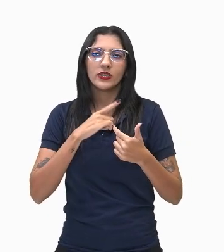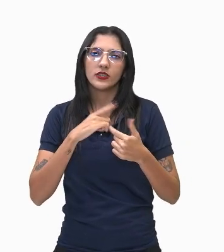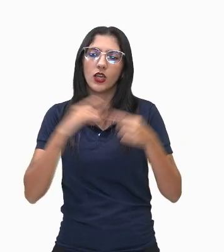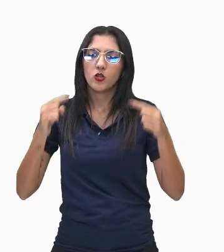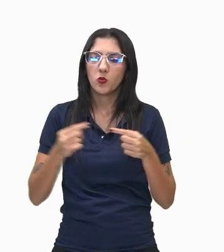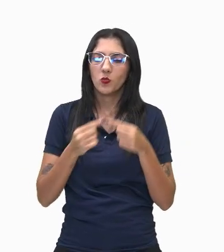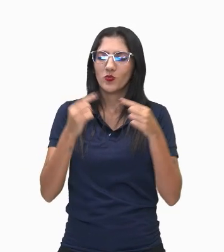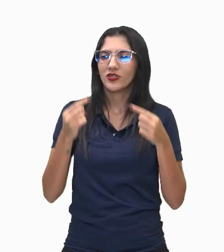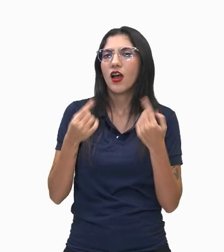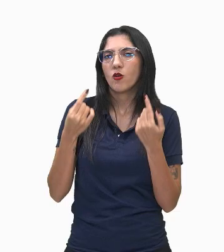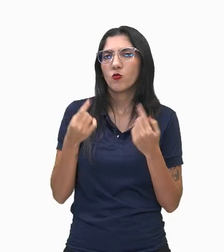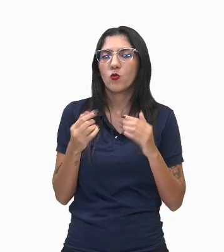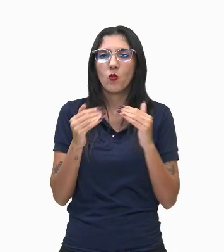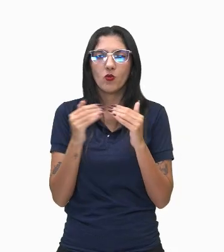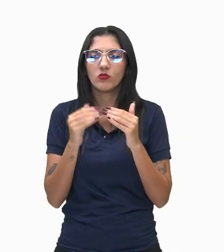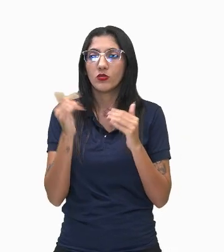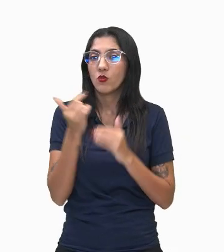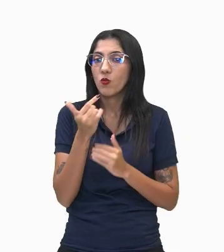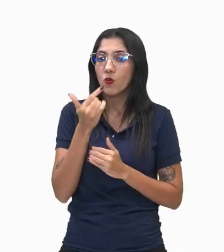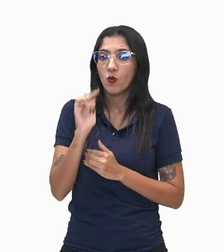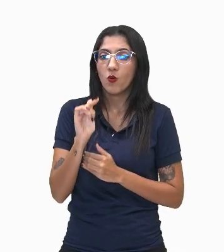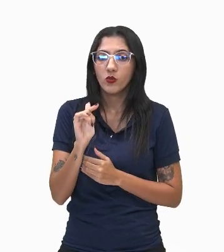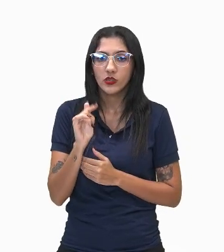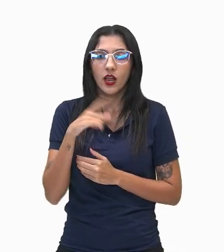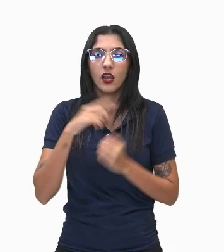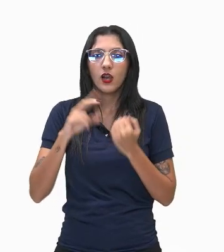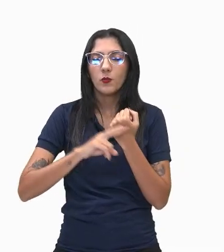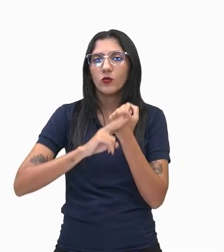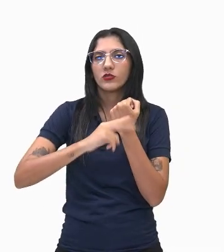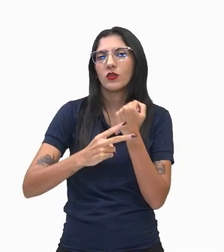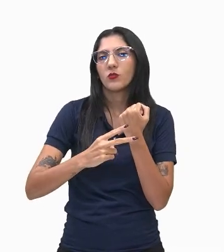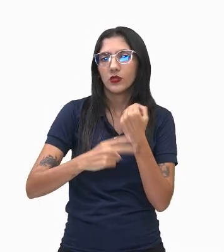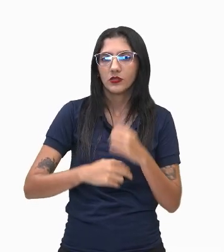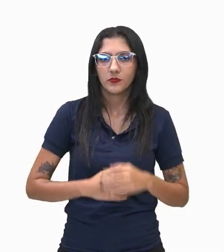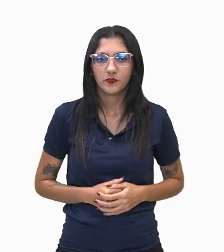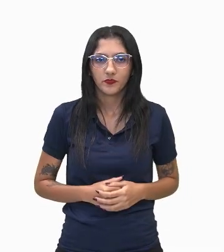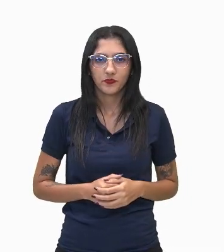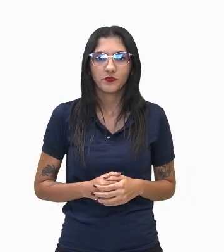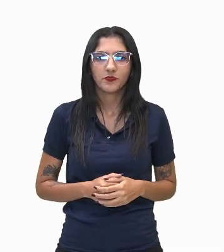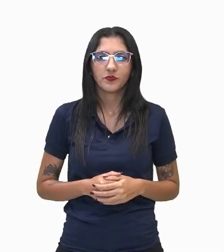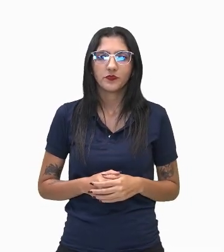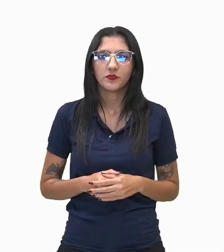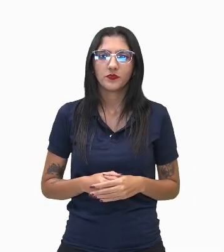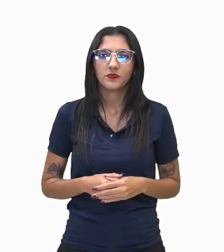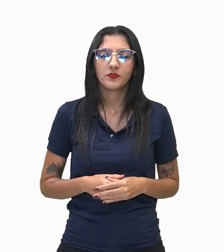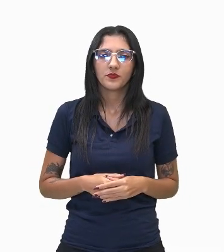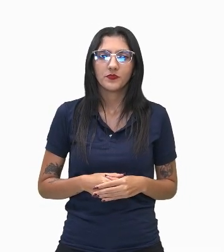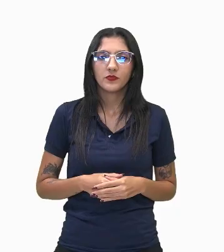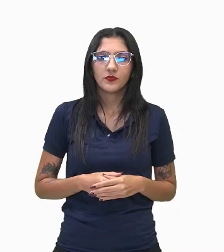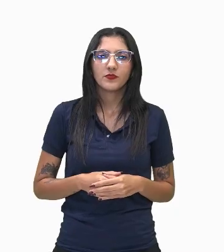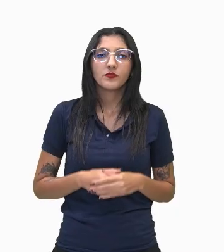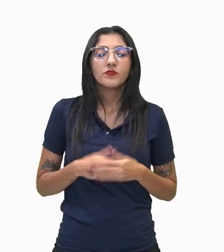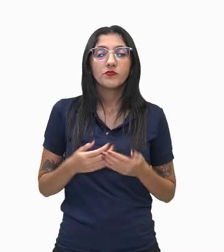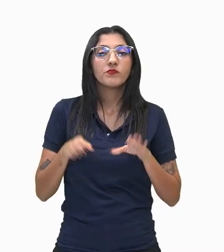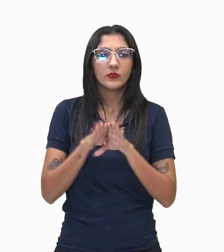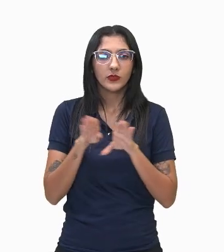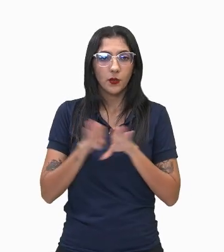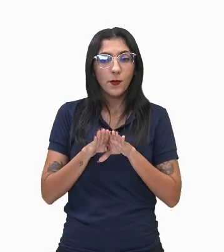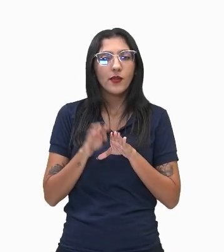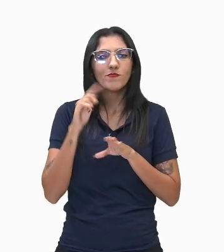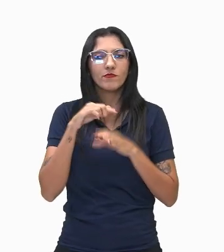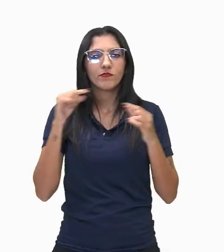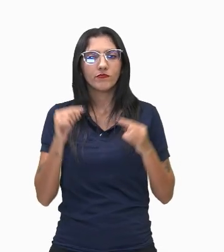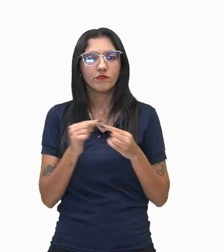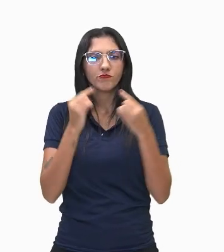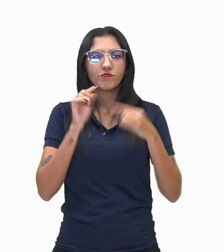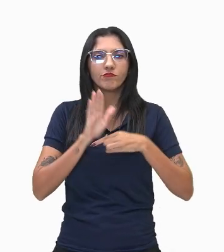condicionada a outra, que é consequente dela. Vamos ver exemplo também depois, tá? Além disso, pode